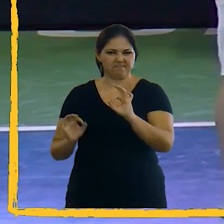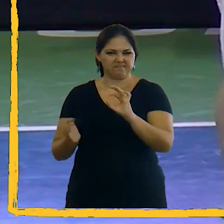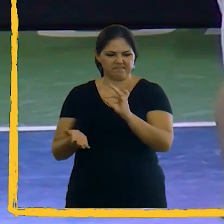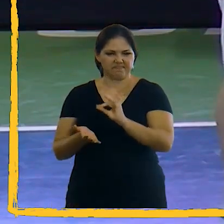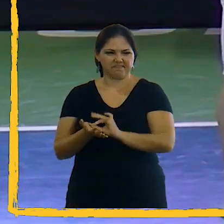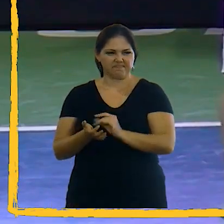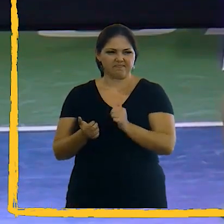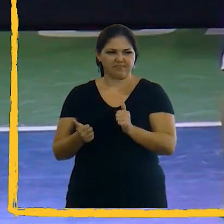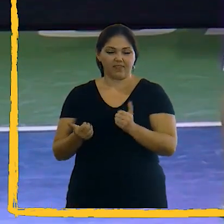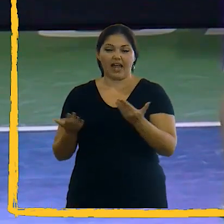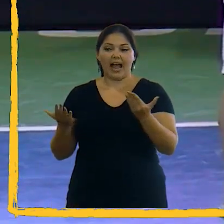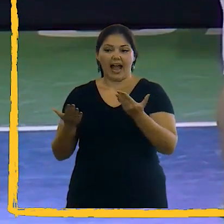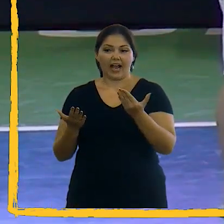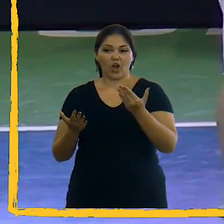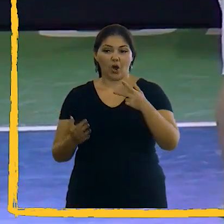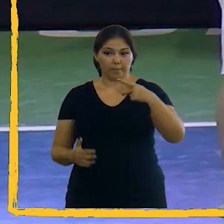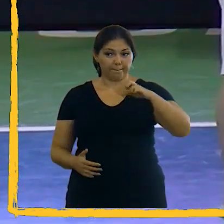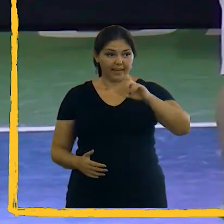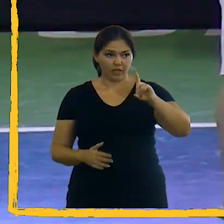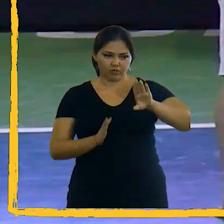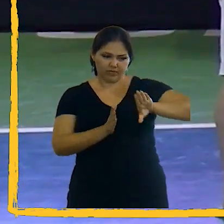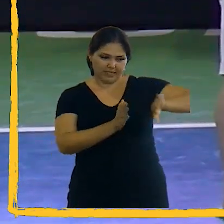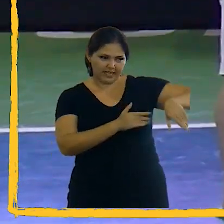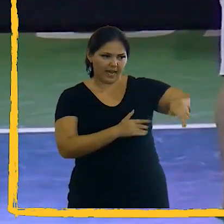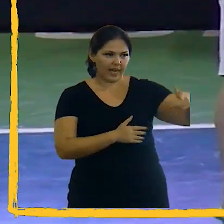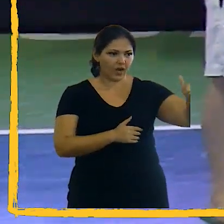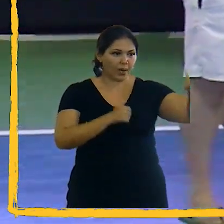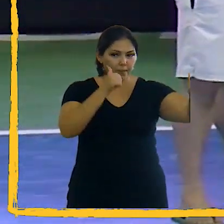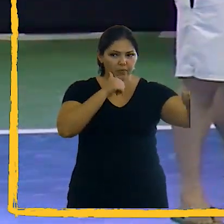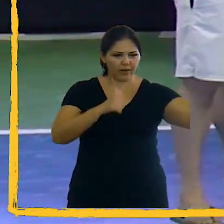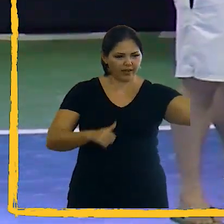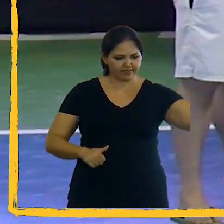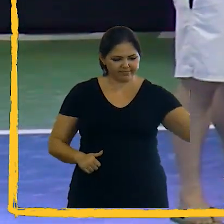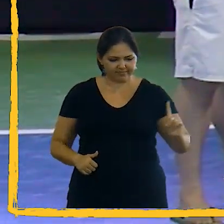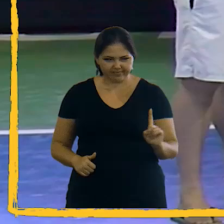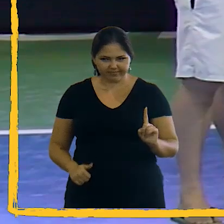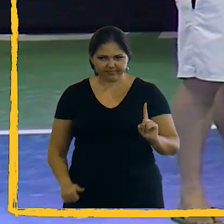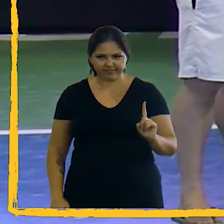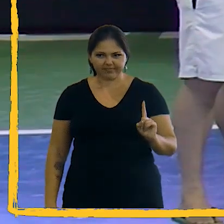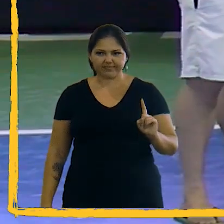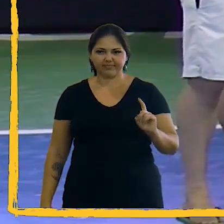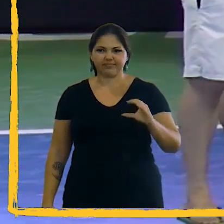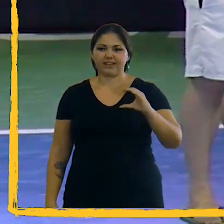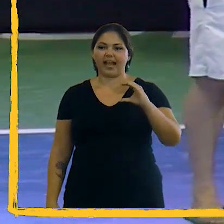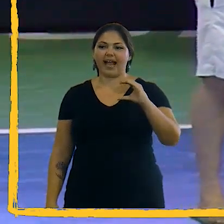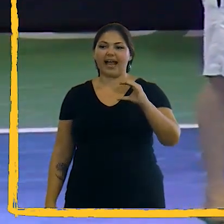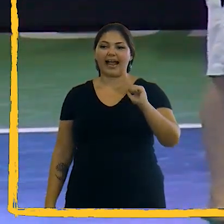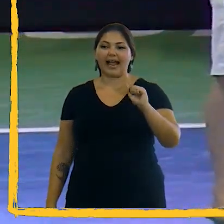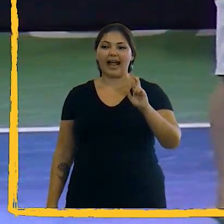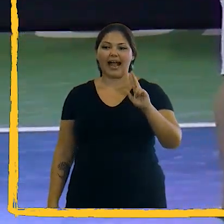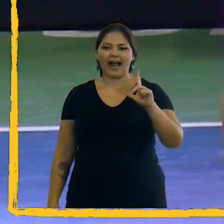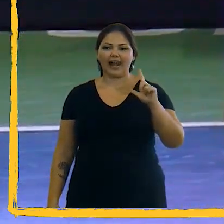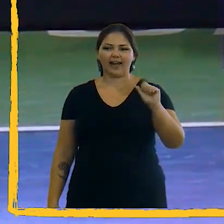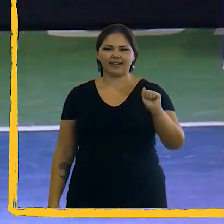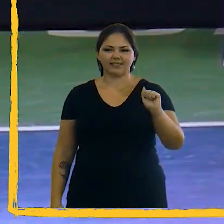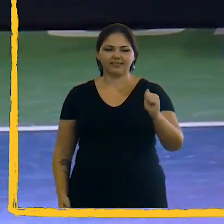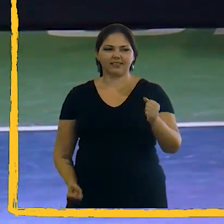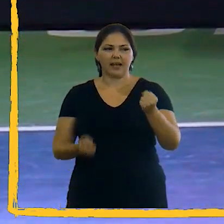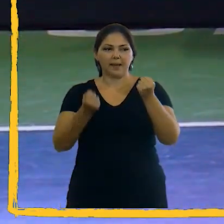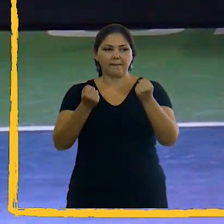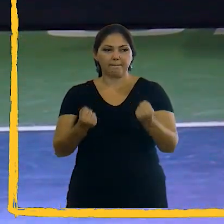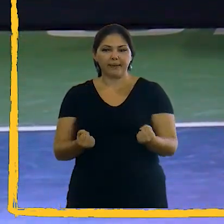só eu vou tirar o Pedro e vou colocar a Carla quantos Kilos você pesa Carla